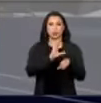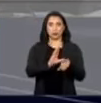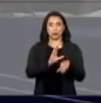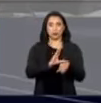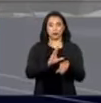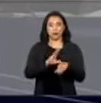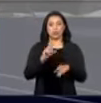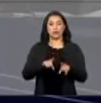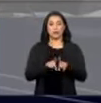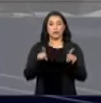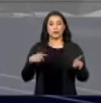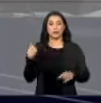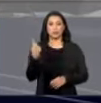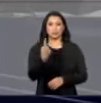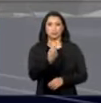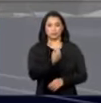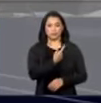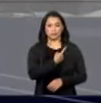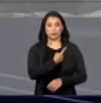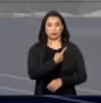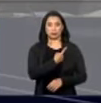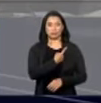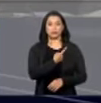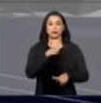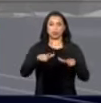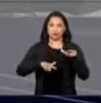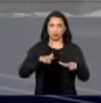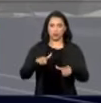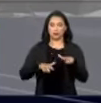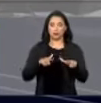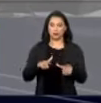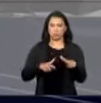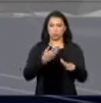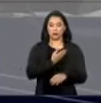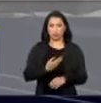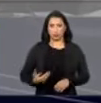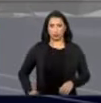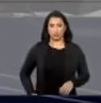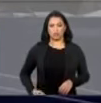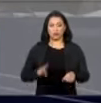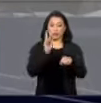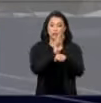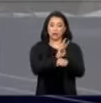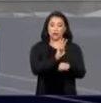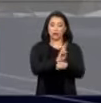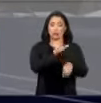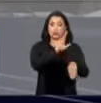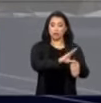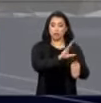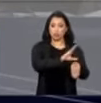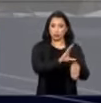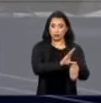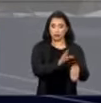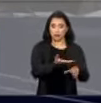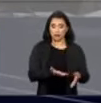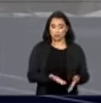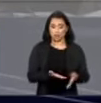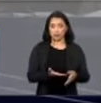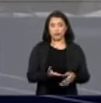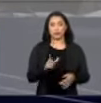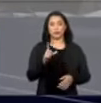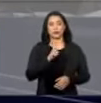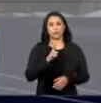nós, integrantes desta Casa, de exercermos o papel de guarda da Constituição, de nos mantermos em permanente estado